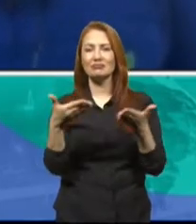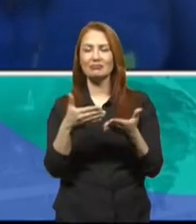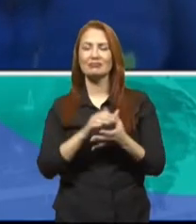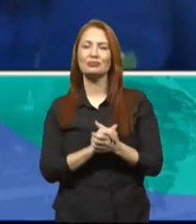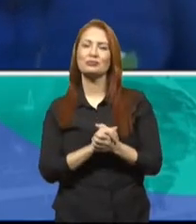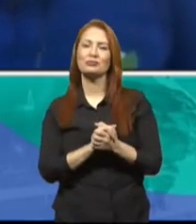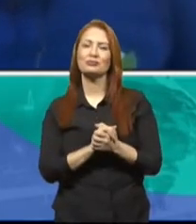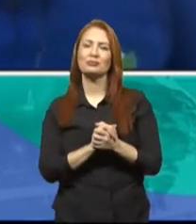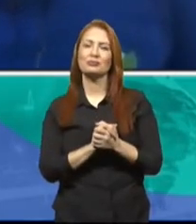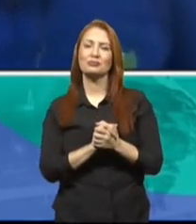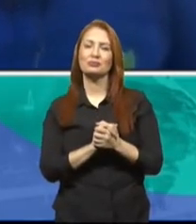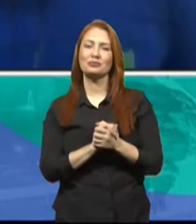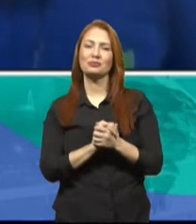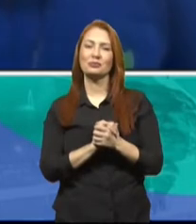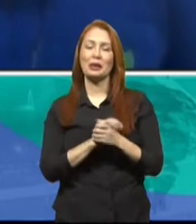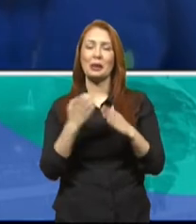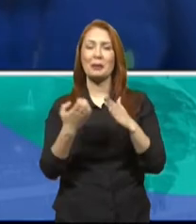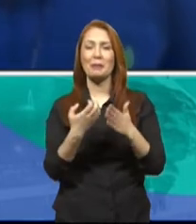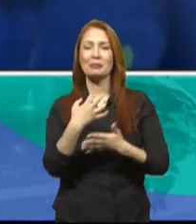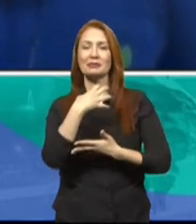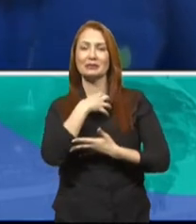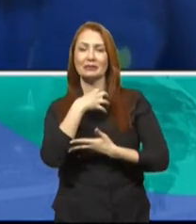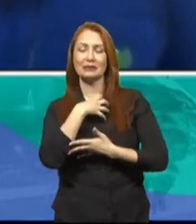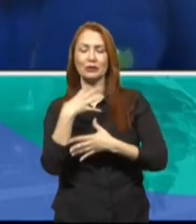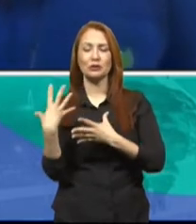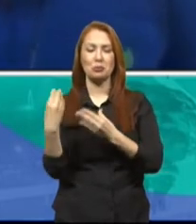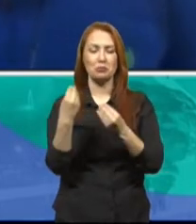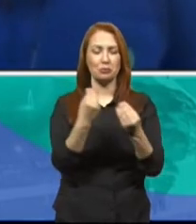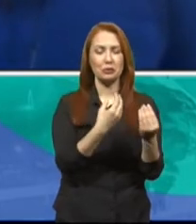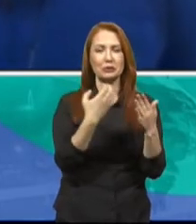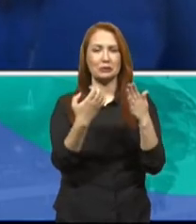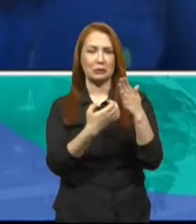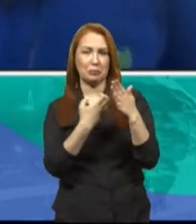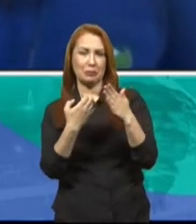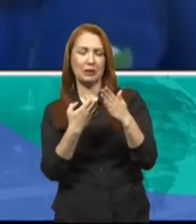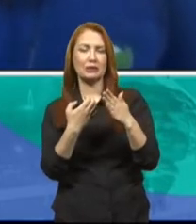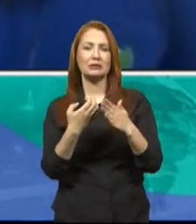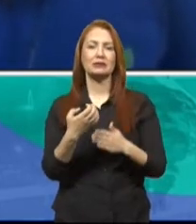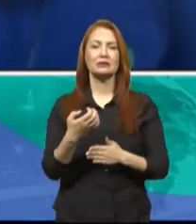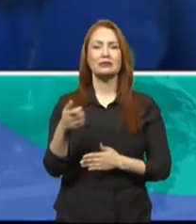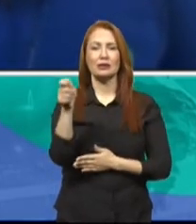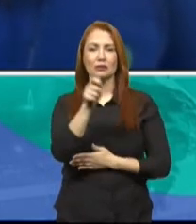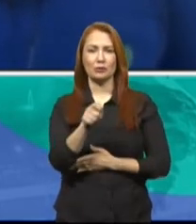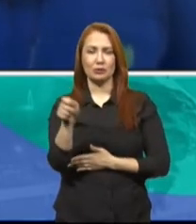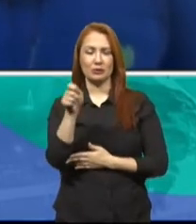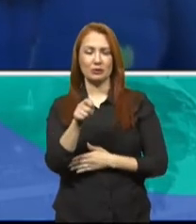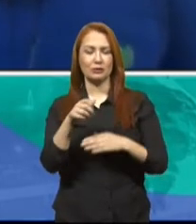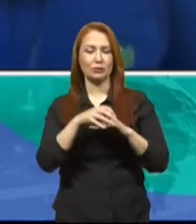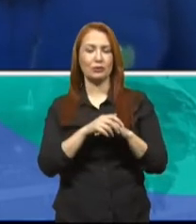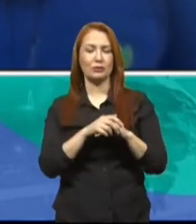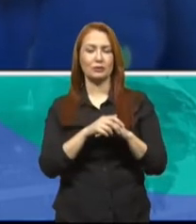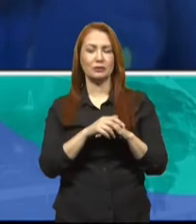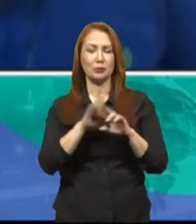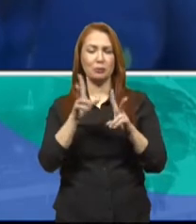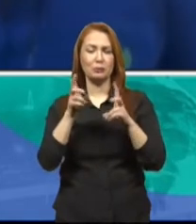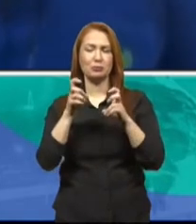sente é que muitas outras cooperativas e associações, talvez até mais antigas, não conseguiram chegar nem